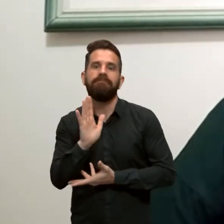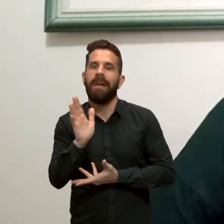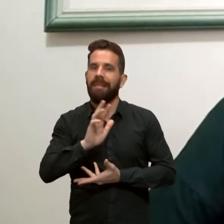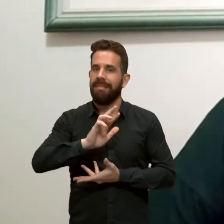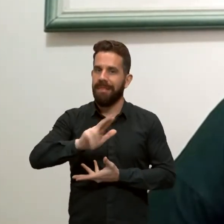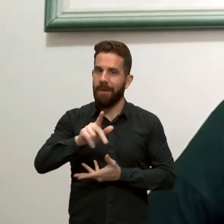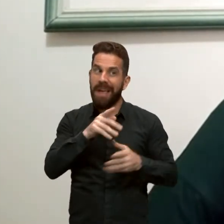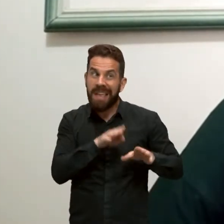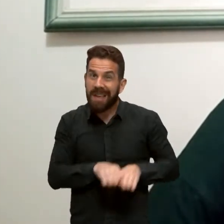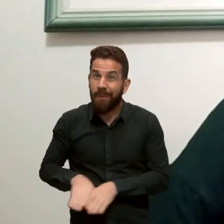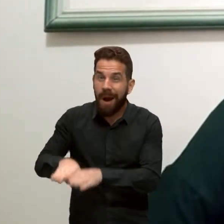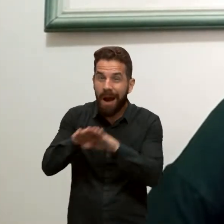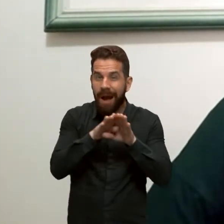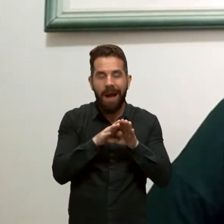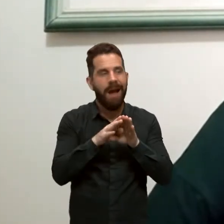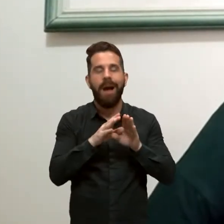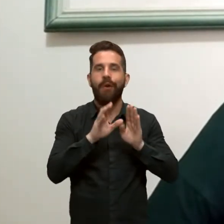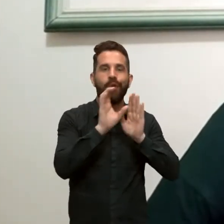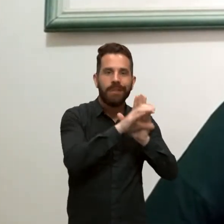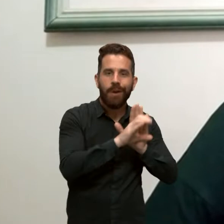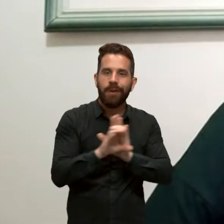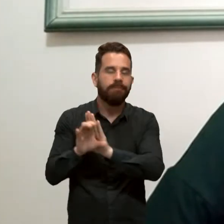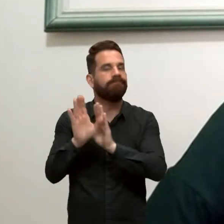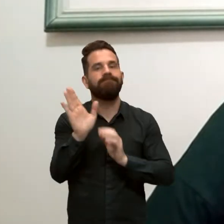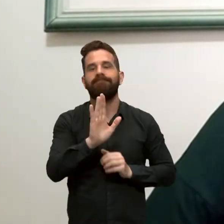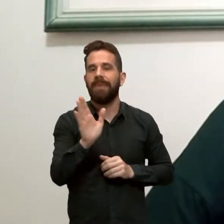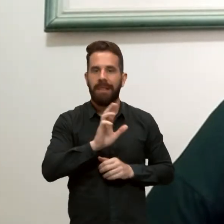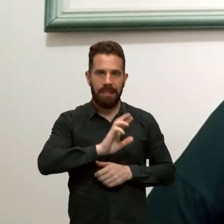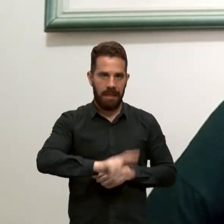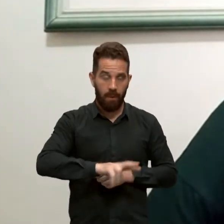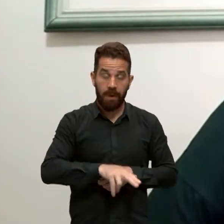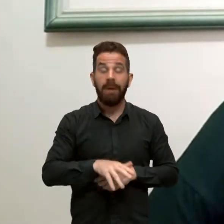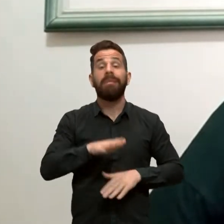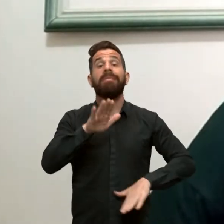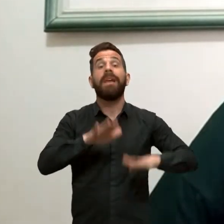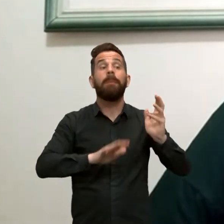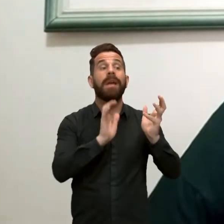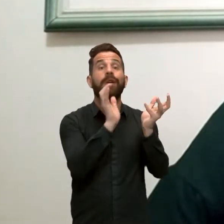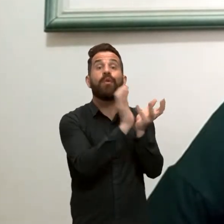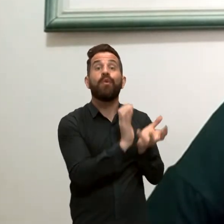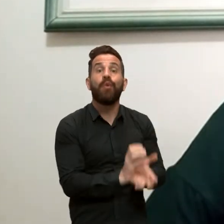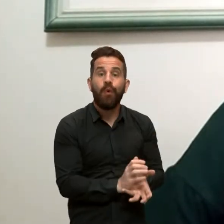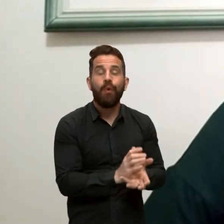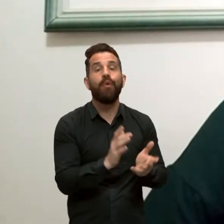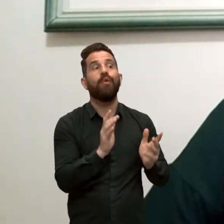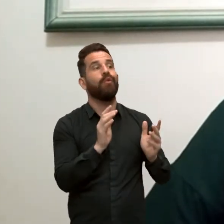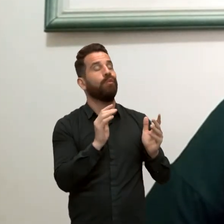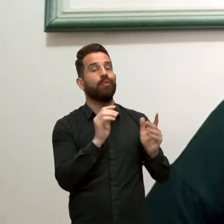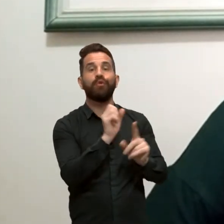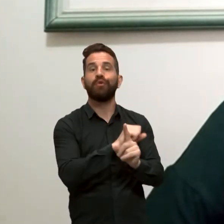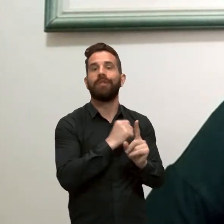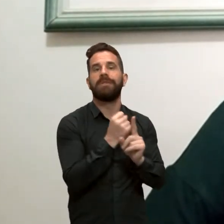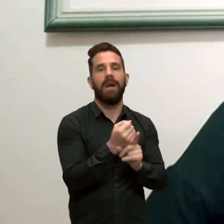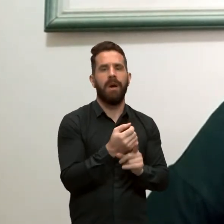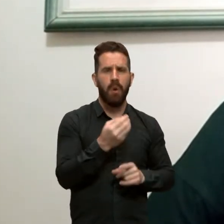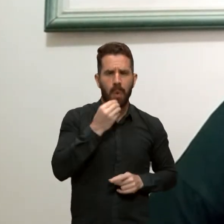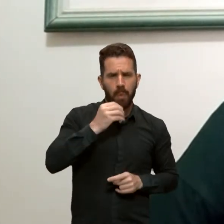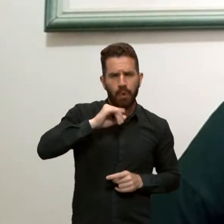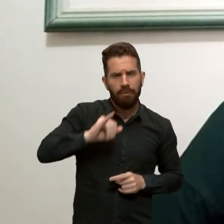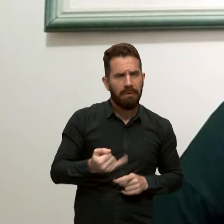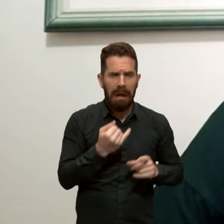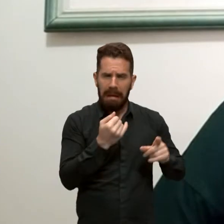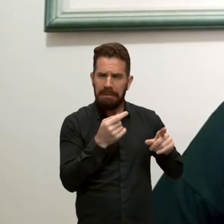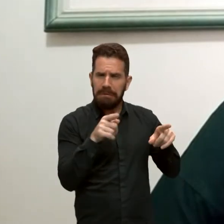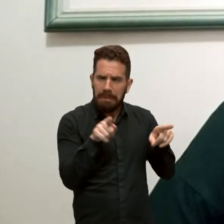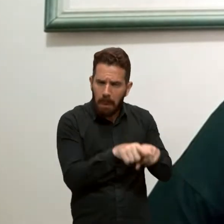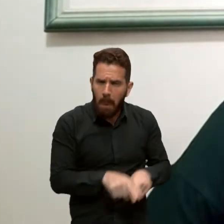é de acordo com os grupos e as diferentes classes sociais, porque as oportunidades não são as mesmas. E hoje se faz uma